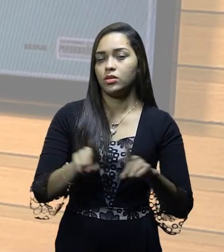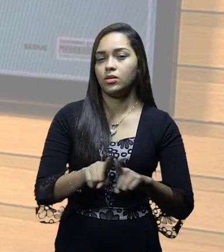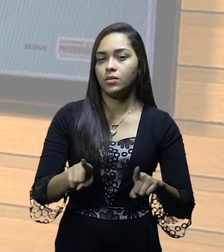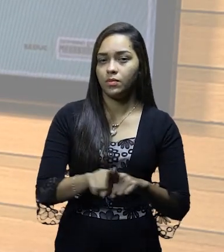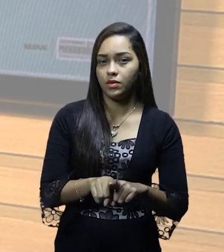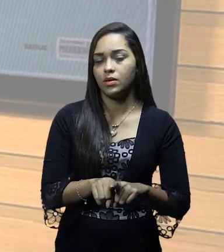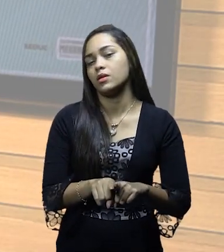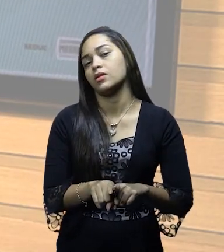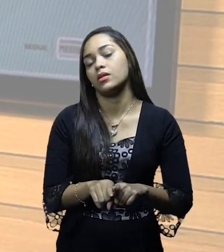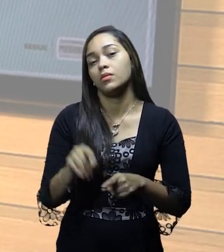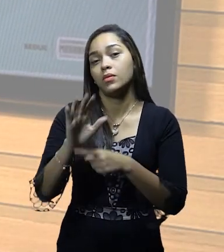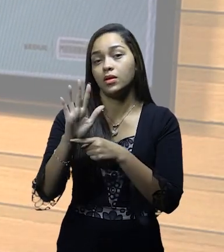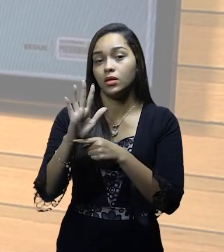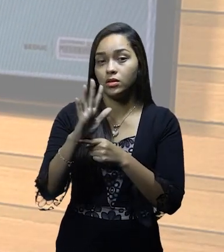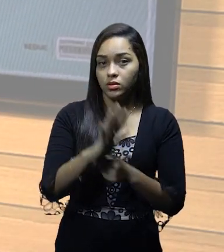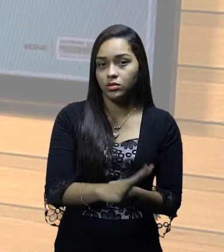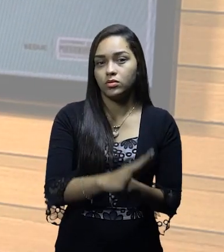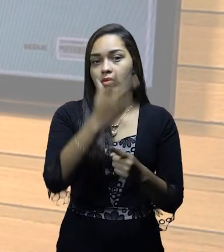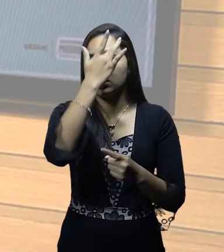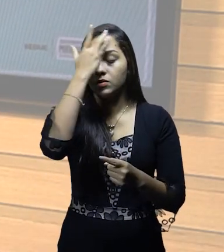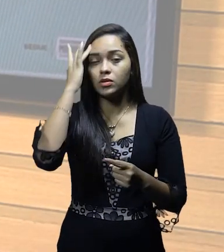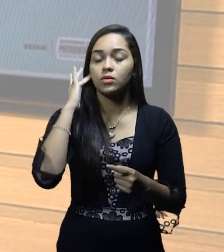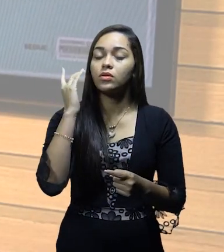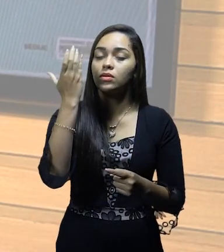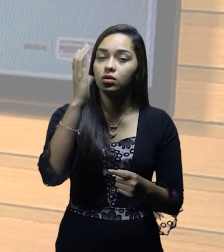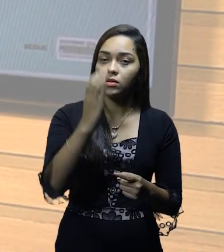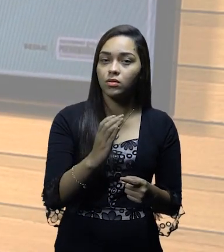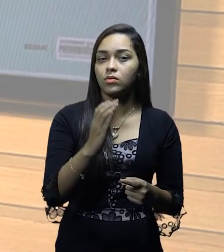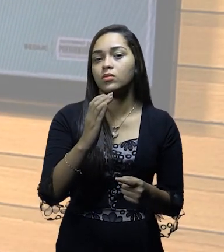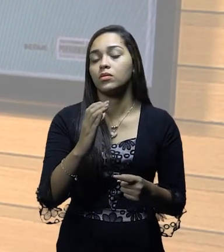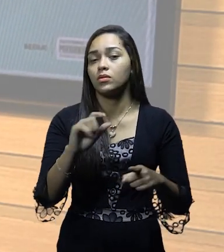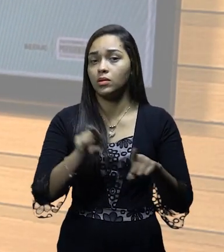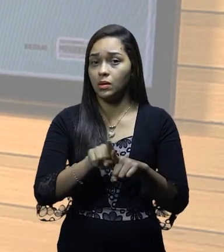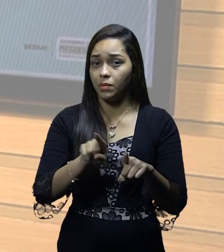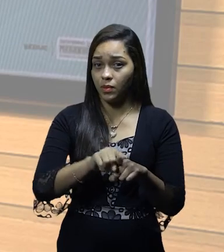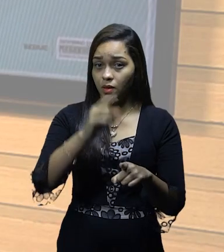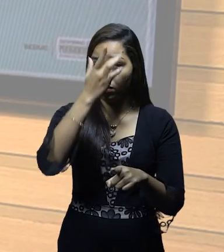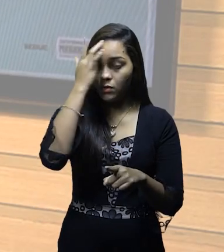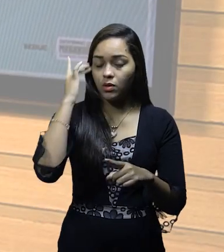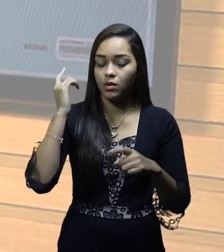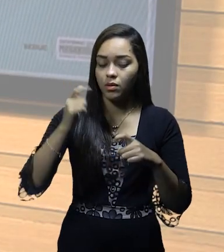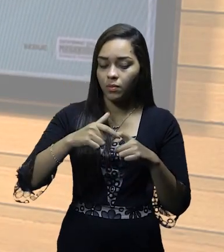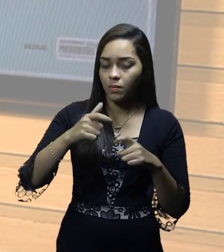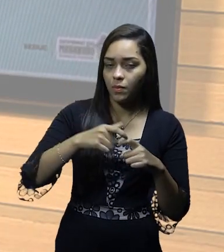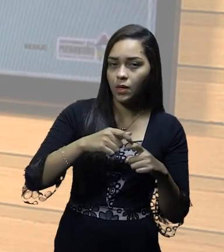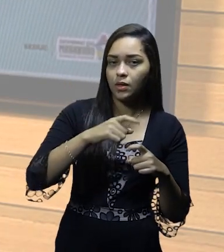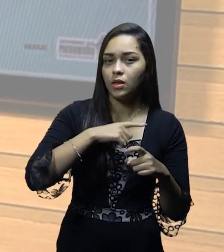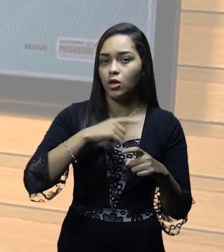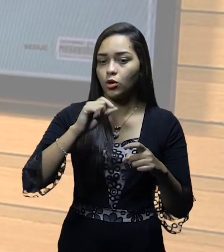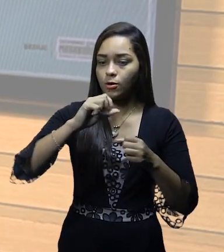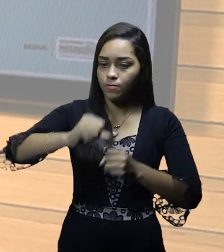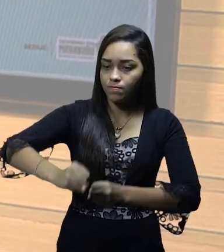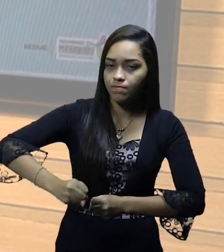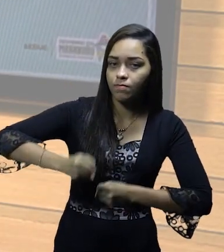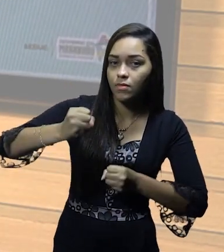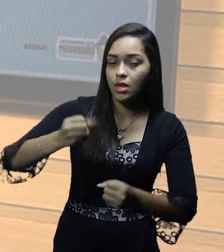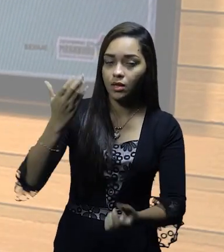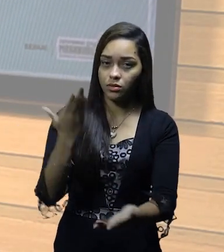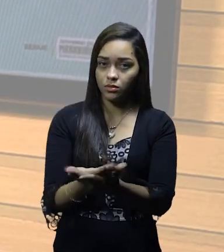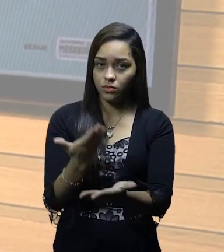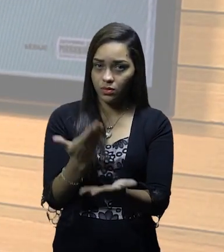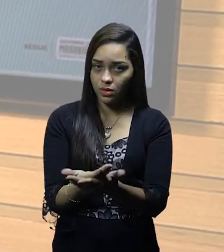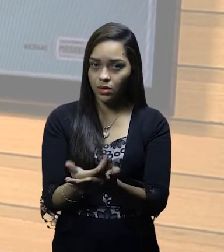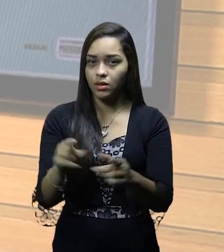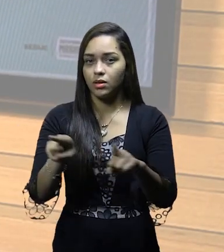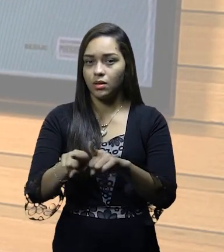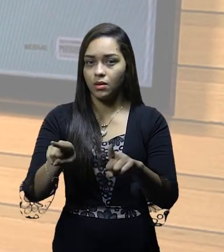à morte. Nesse caso, eu tenho aqui a tecnologia a favor dos